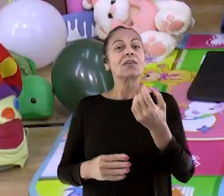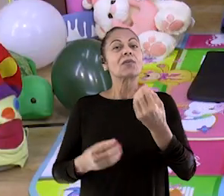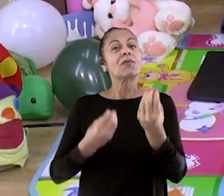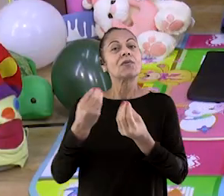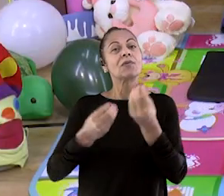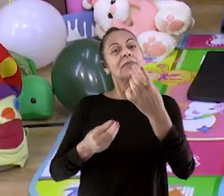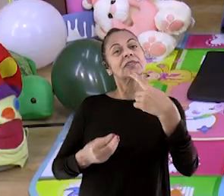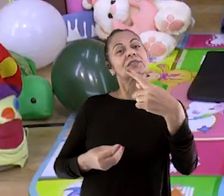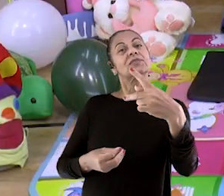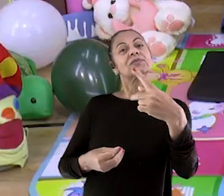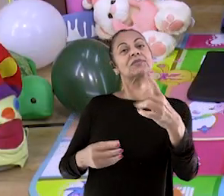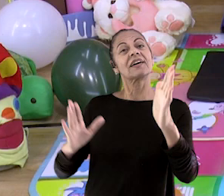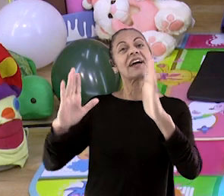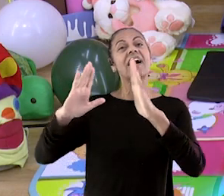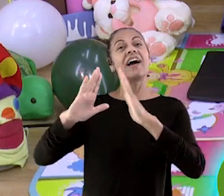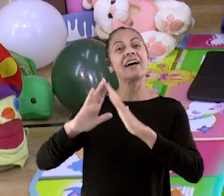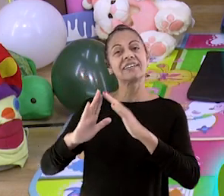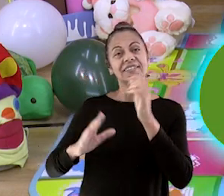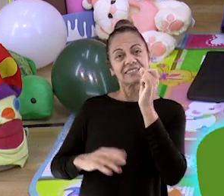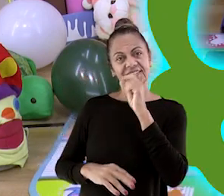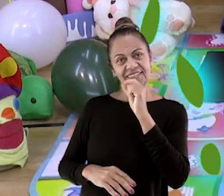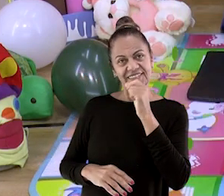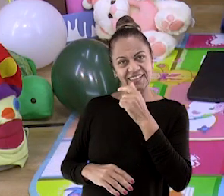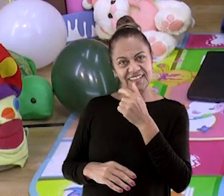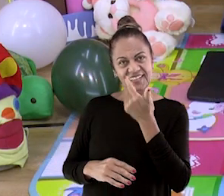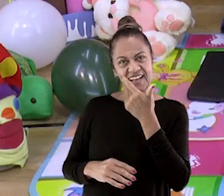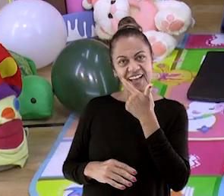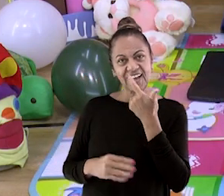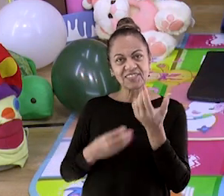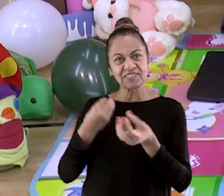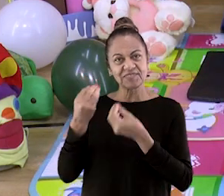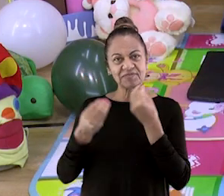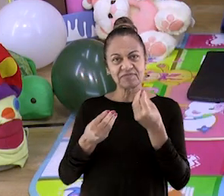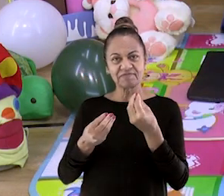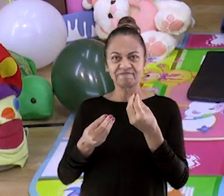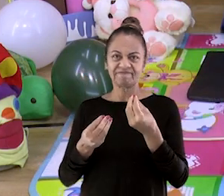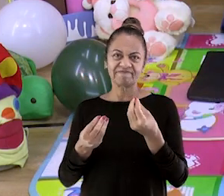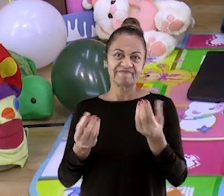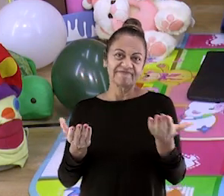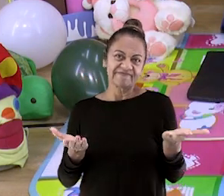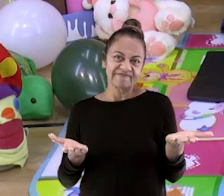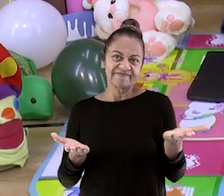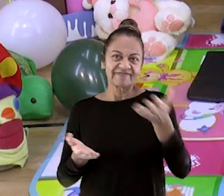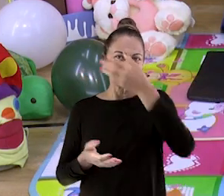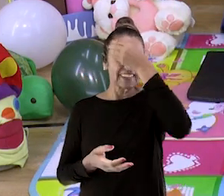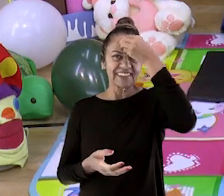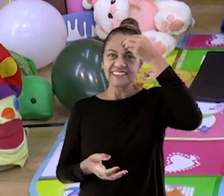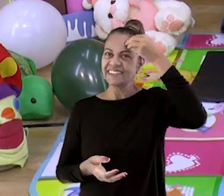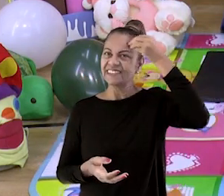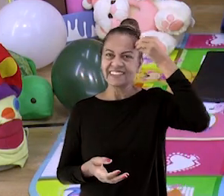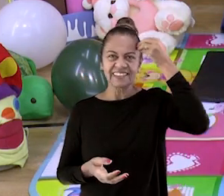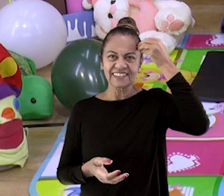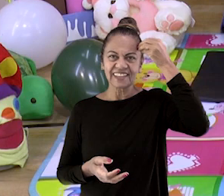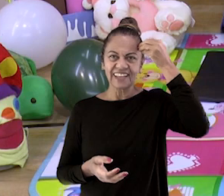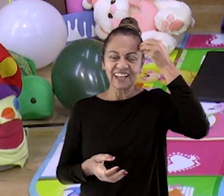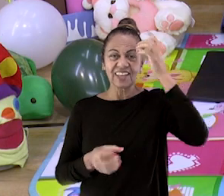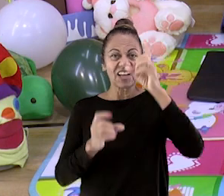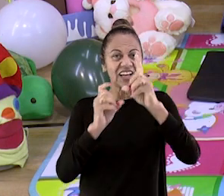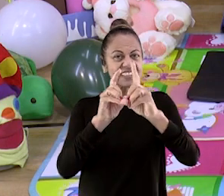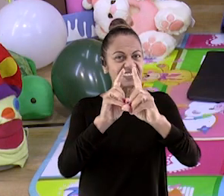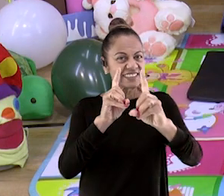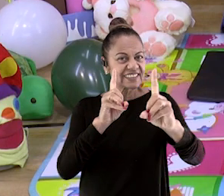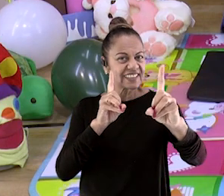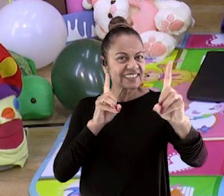como é não se esqueçam mesmo que distantes